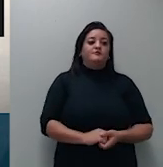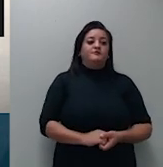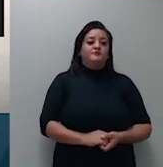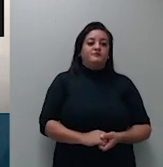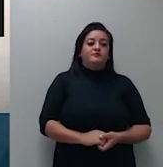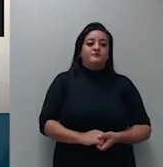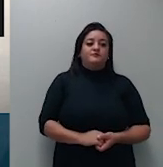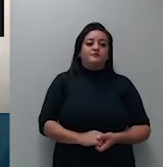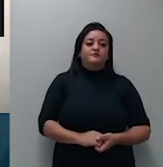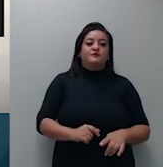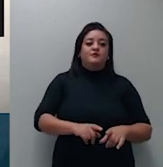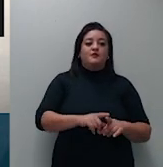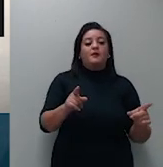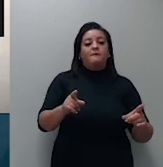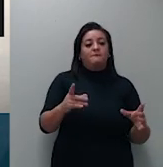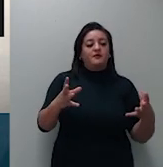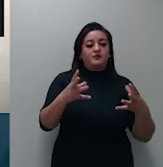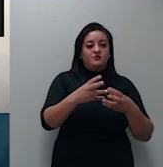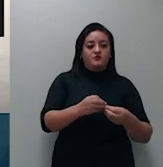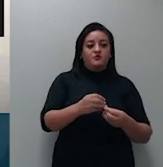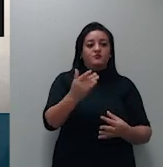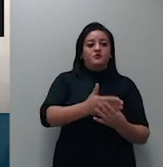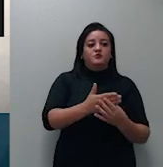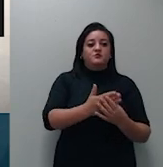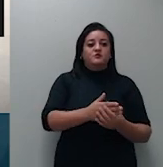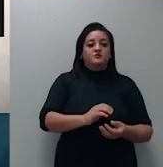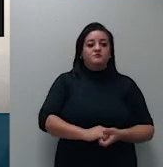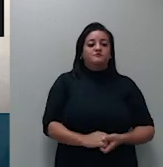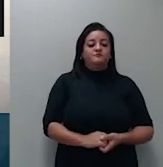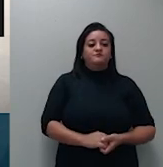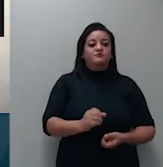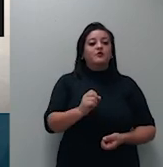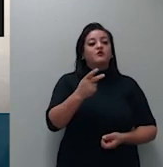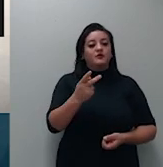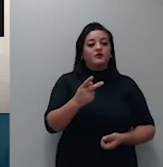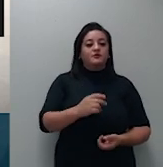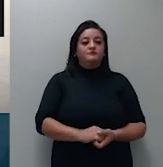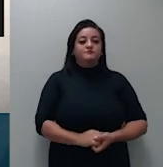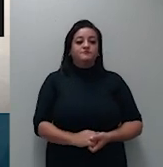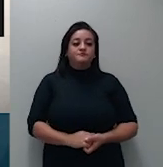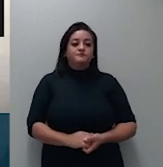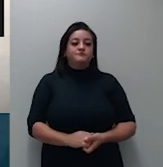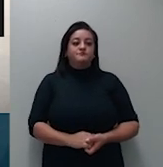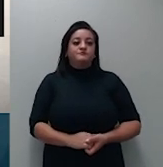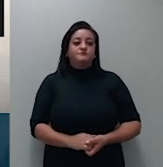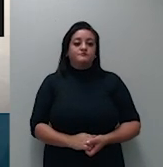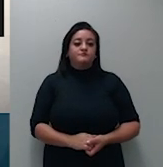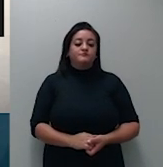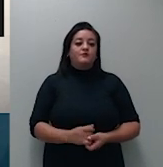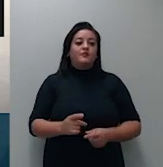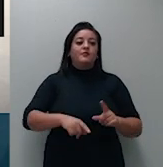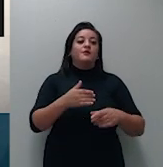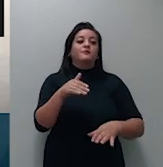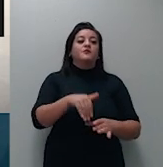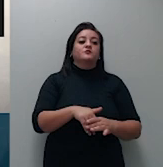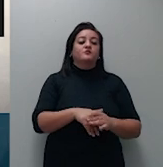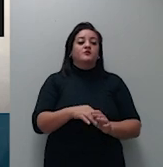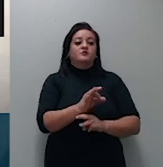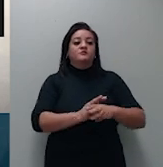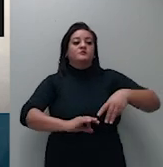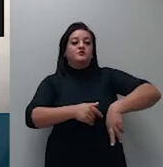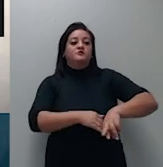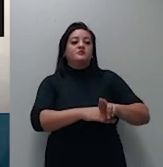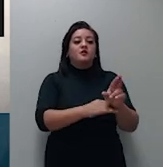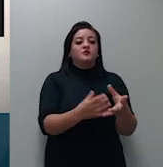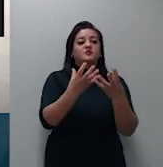mais integralmente o caso perfeitamente após o